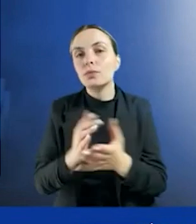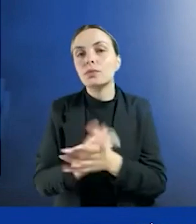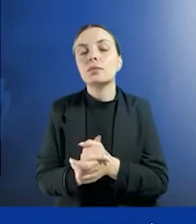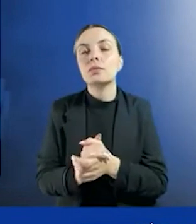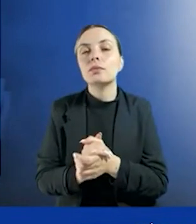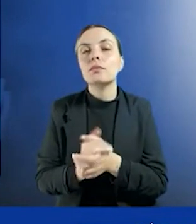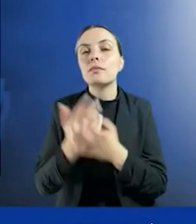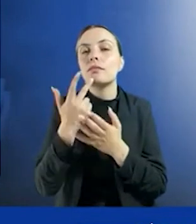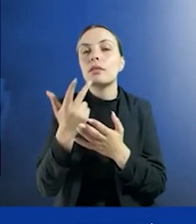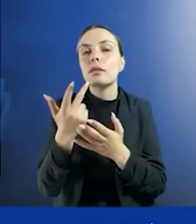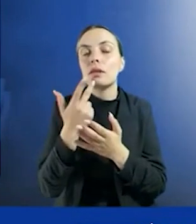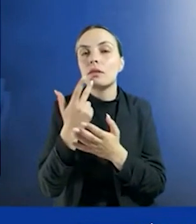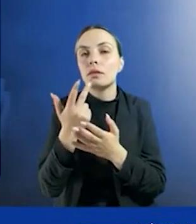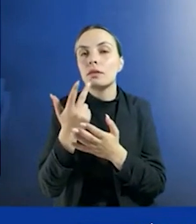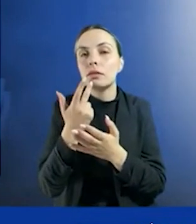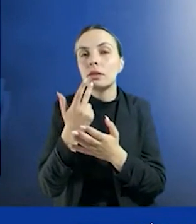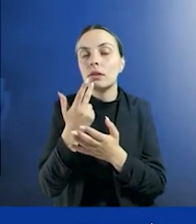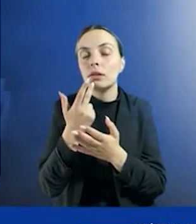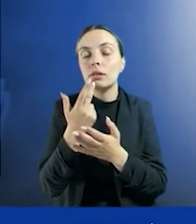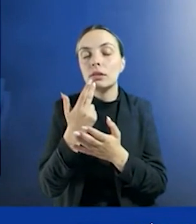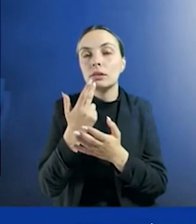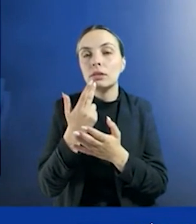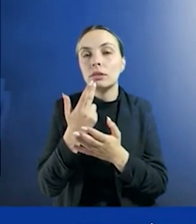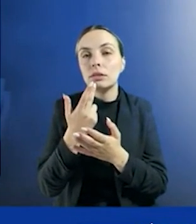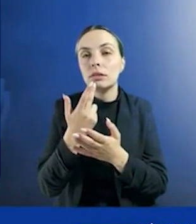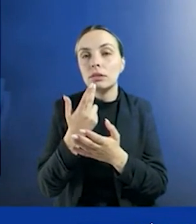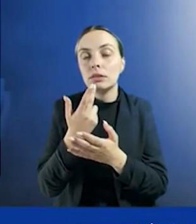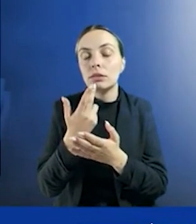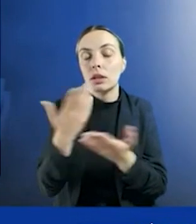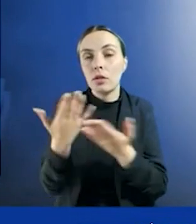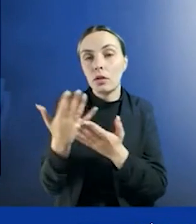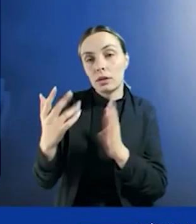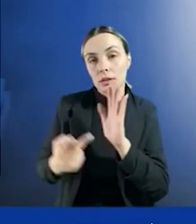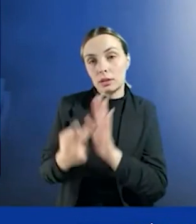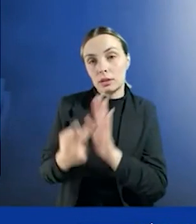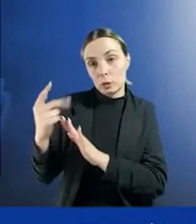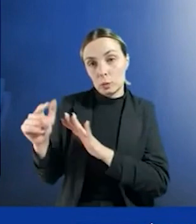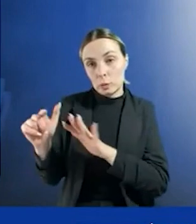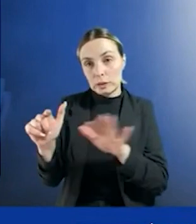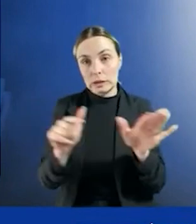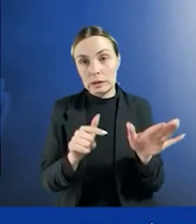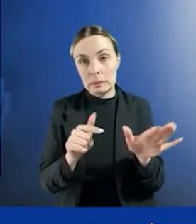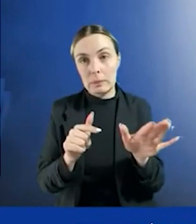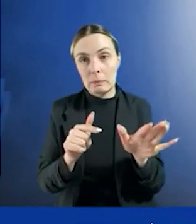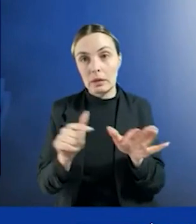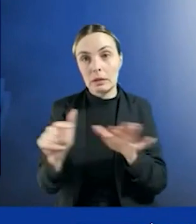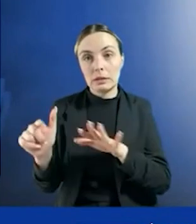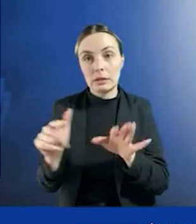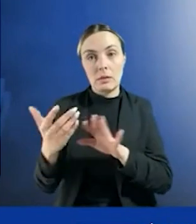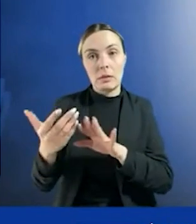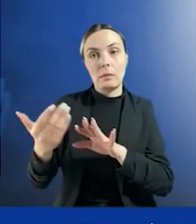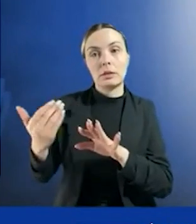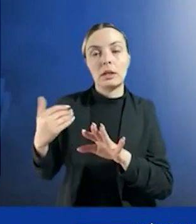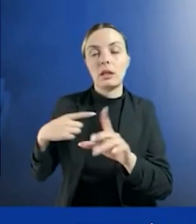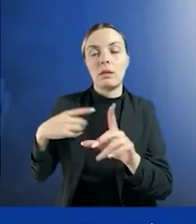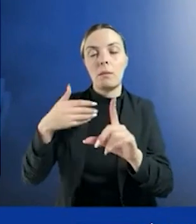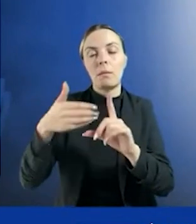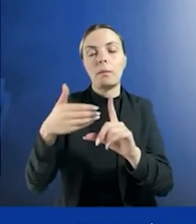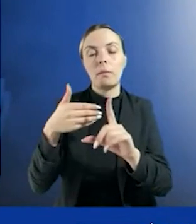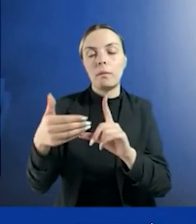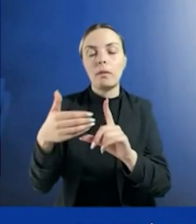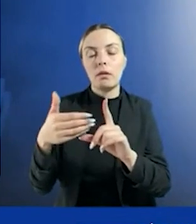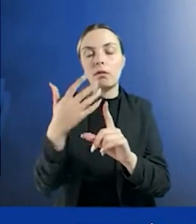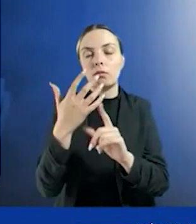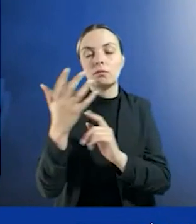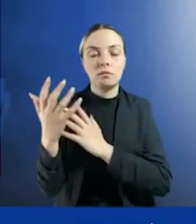tem nós estamos entrando na segunda semana. Semana passada a gente teve um painel aqui com o ministro do Meio Ambiente, o Joaquim, e o ministro